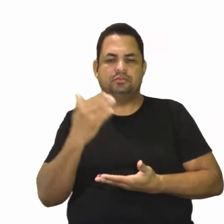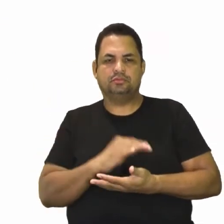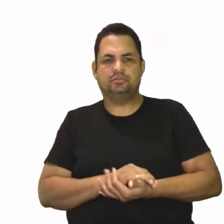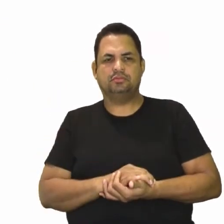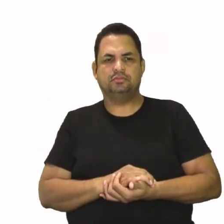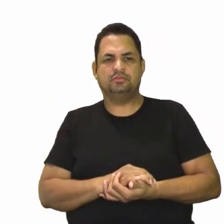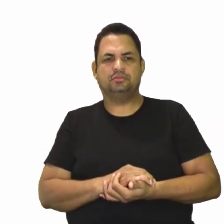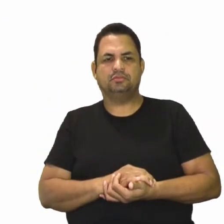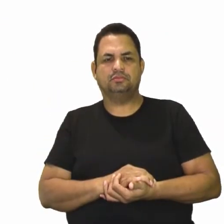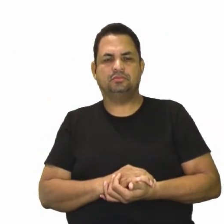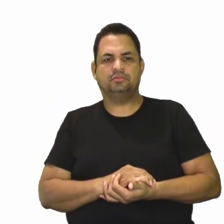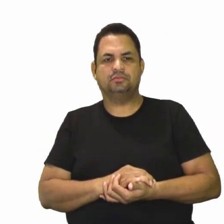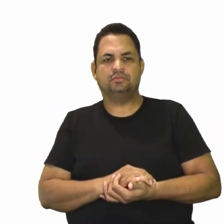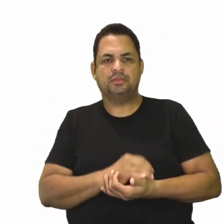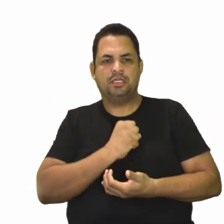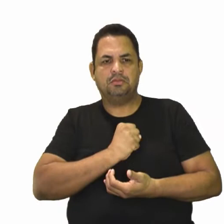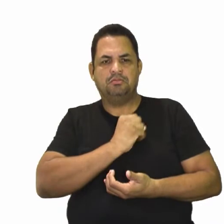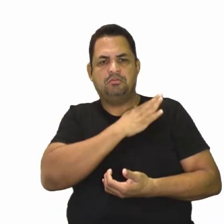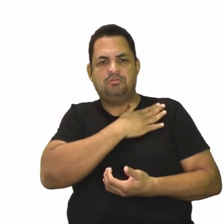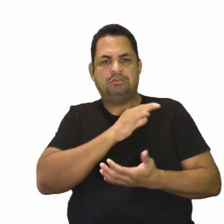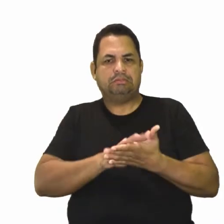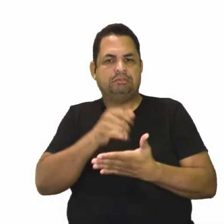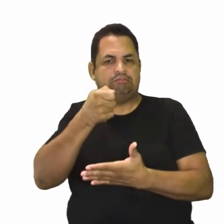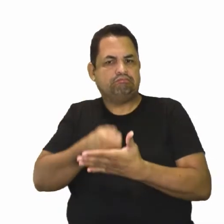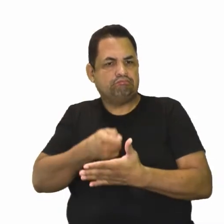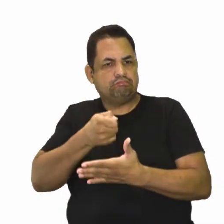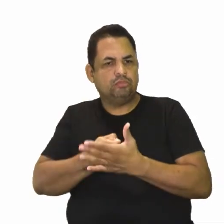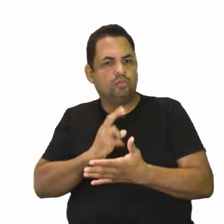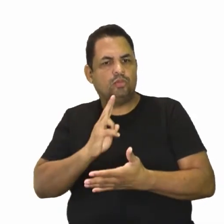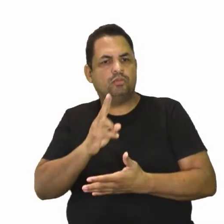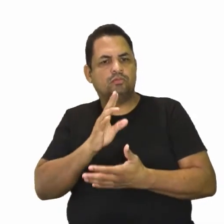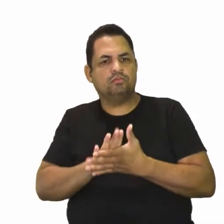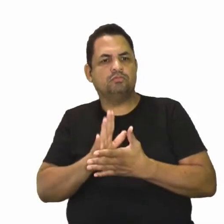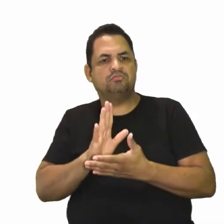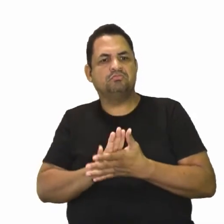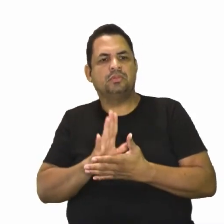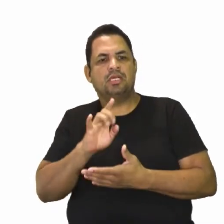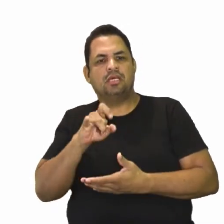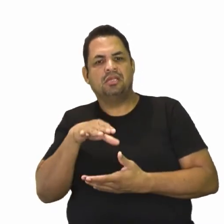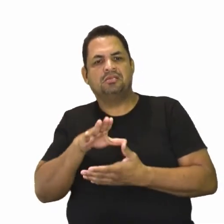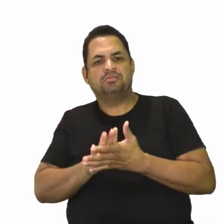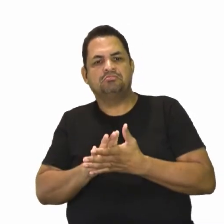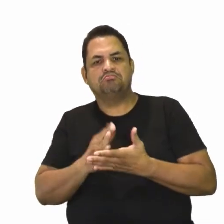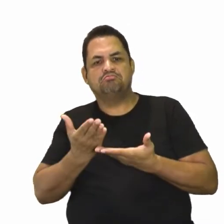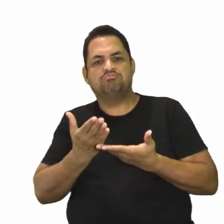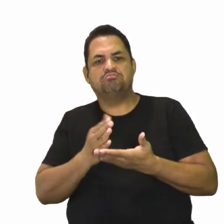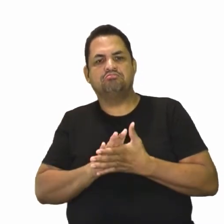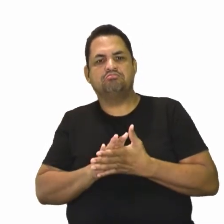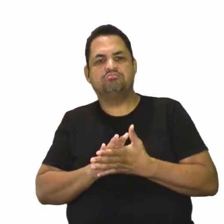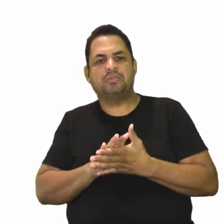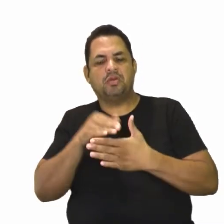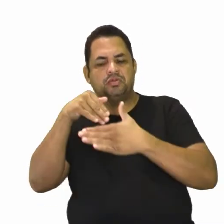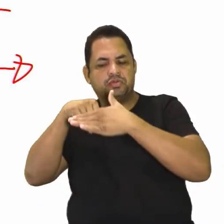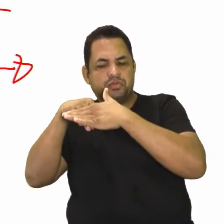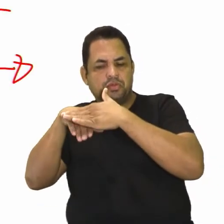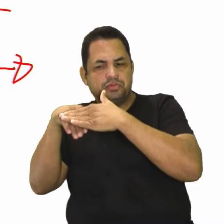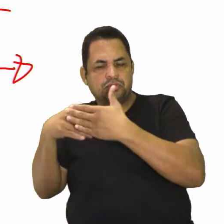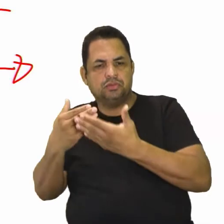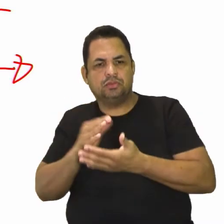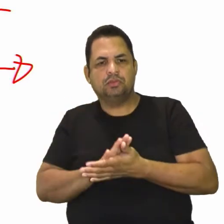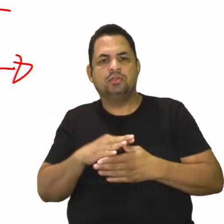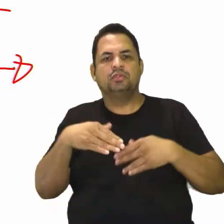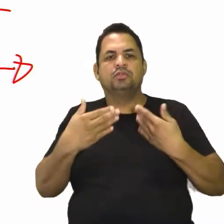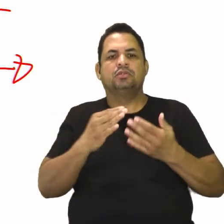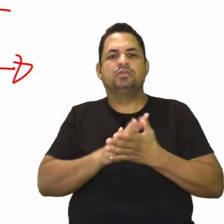anteriormente. Os militares de linha dura continuam com a repressão clandestina. Enquanto